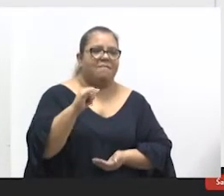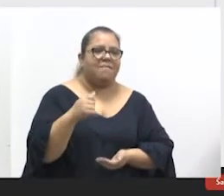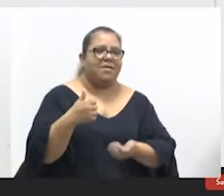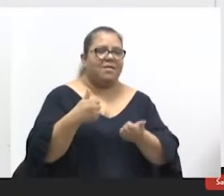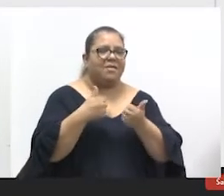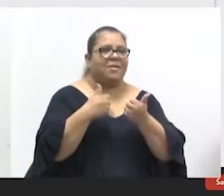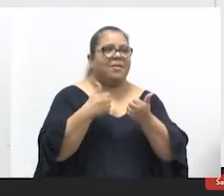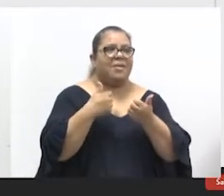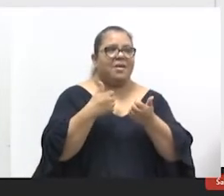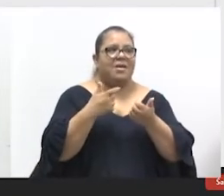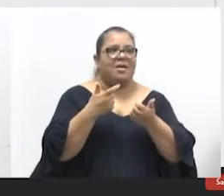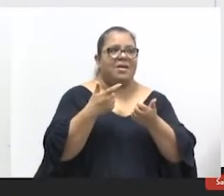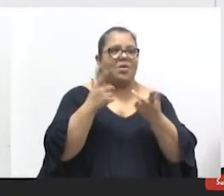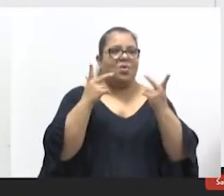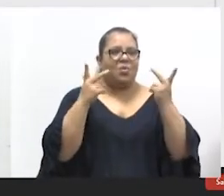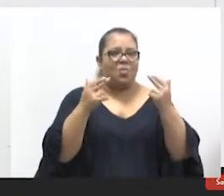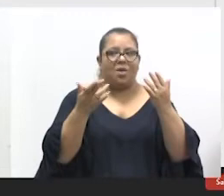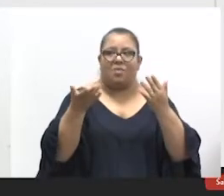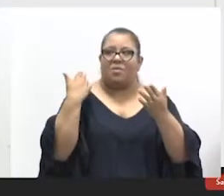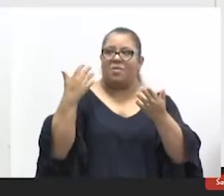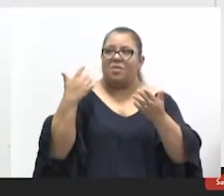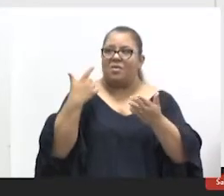quiser, o ano de 2019. Pode passar.